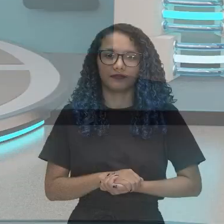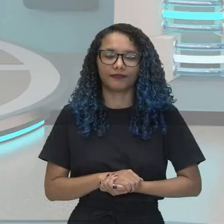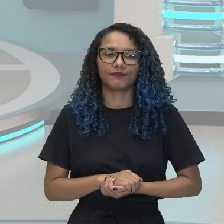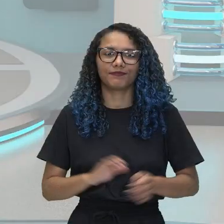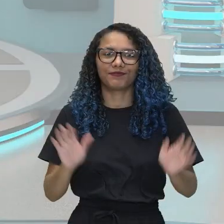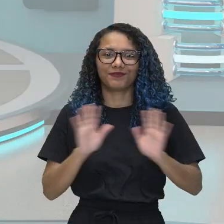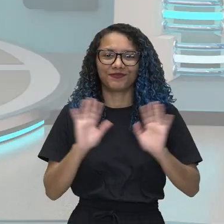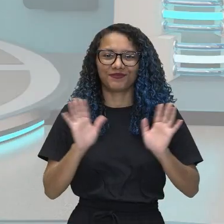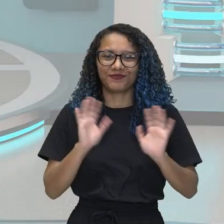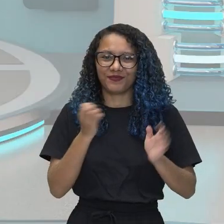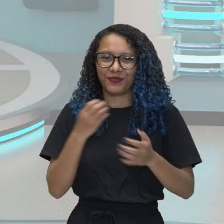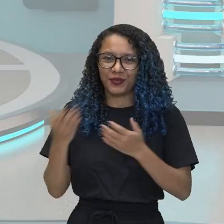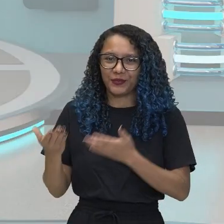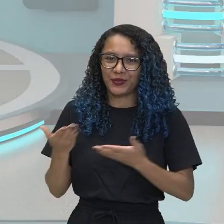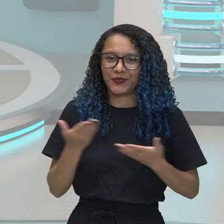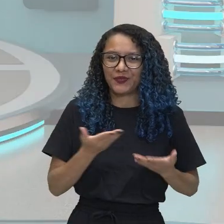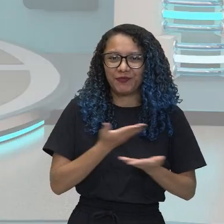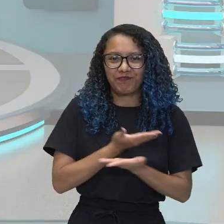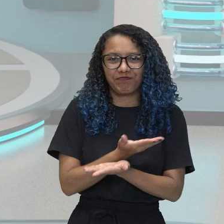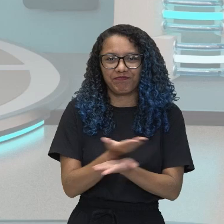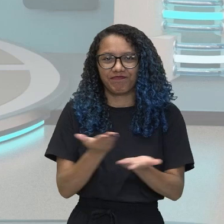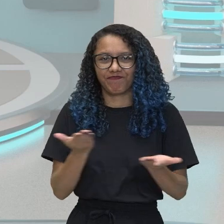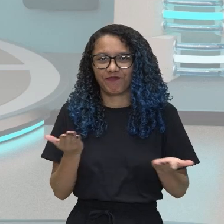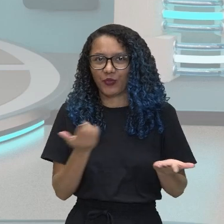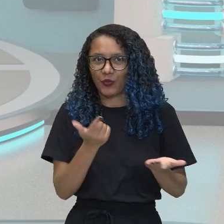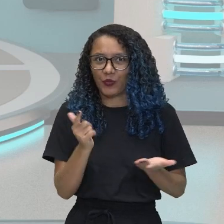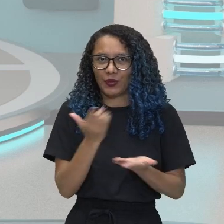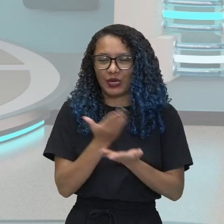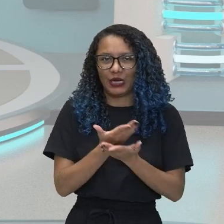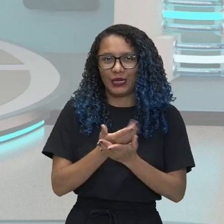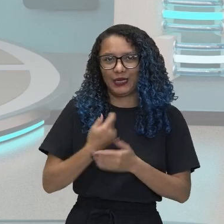henos todos todas para